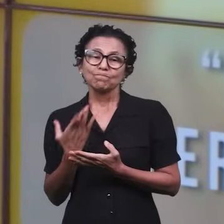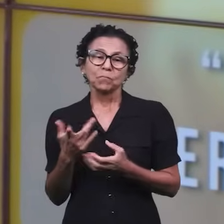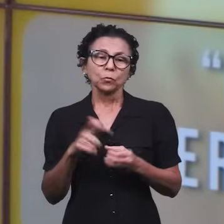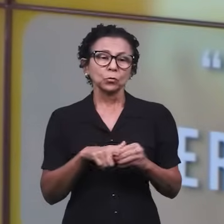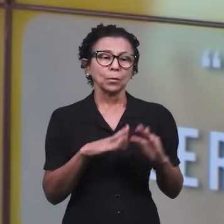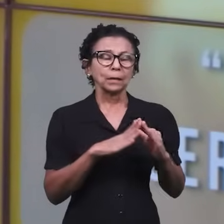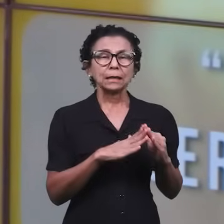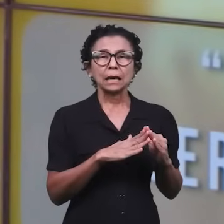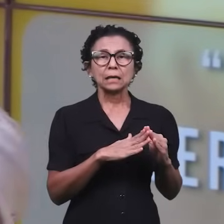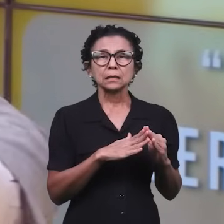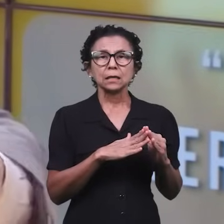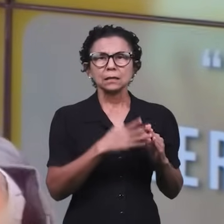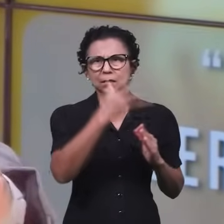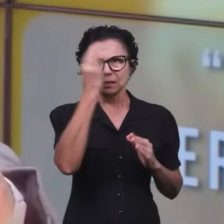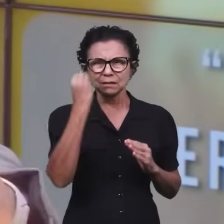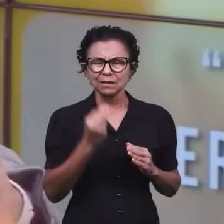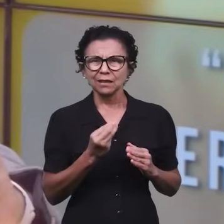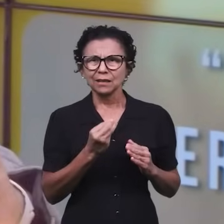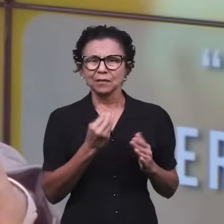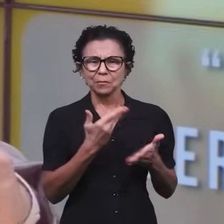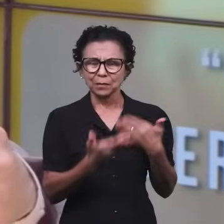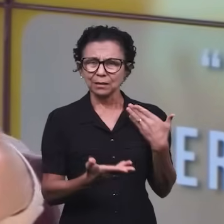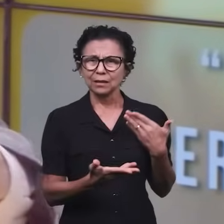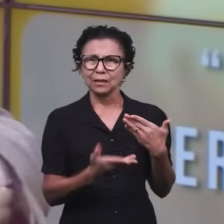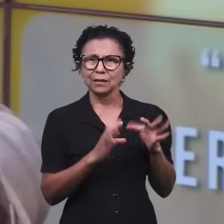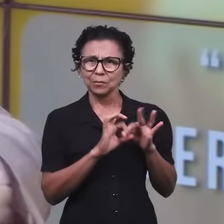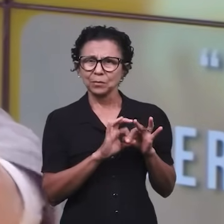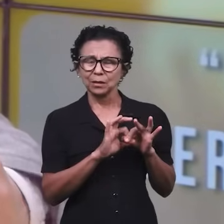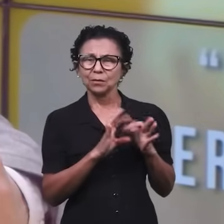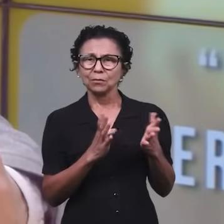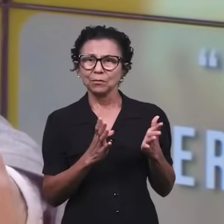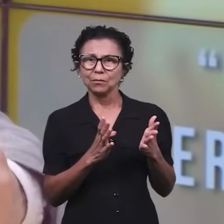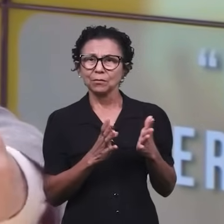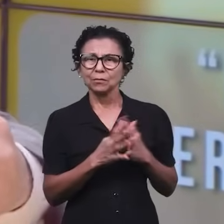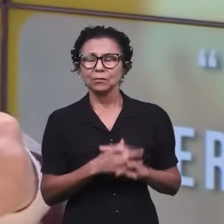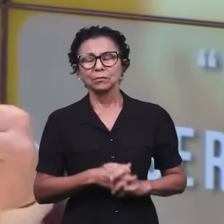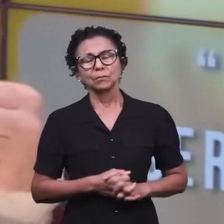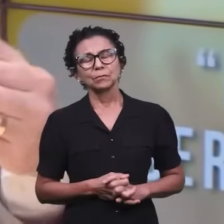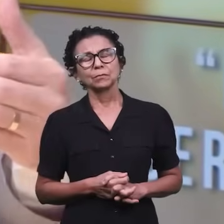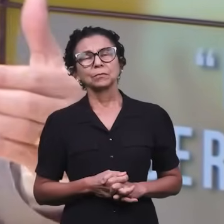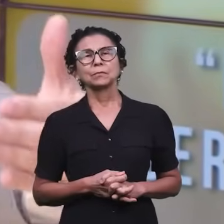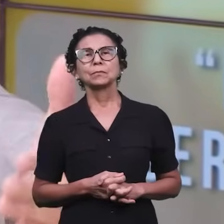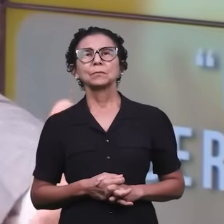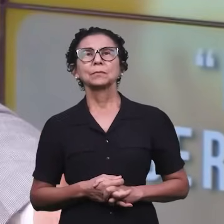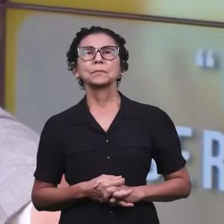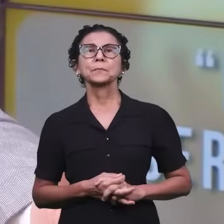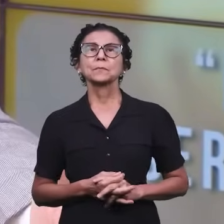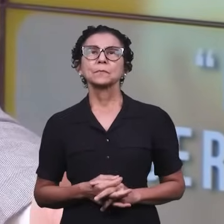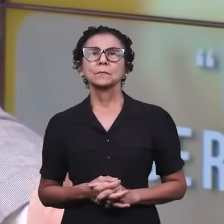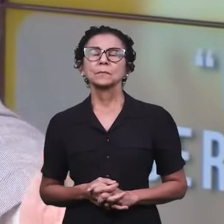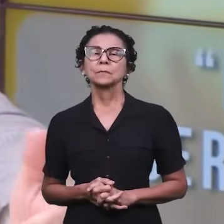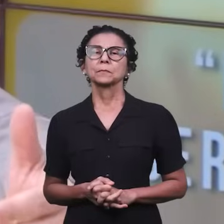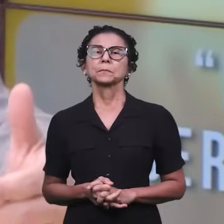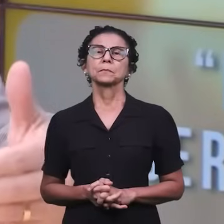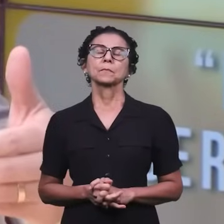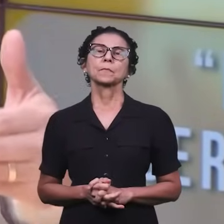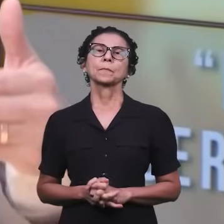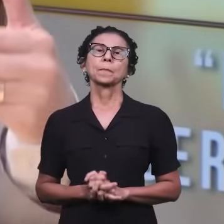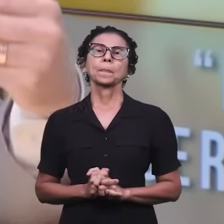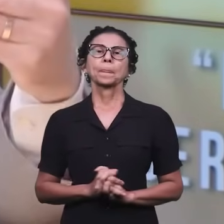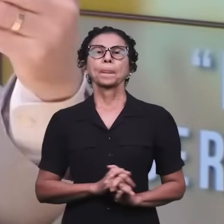triste constatação é essa. Às vezes não, essa é uma triste realidade. As famílias estão dentro das